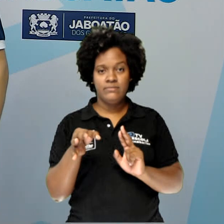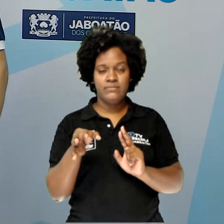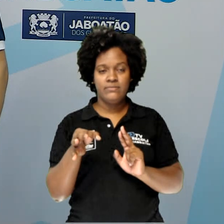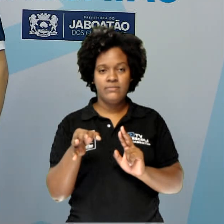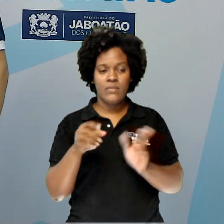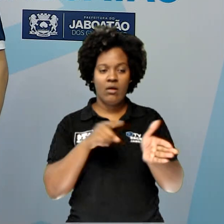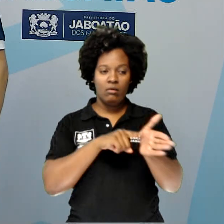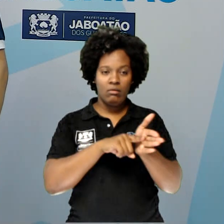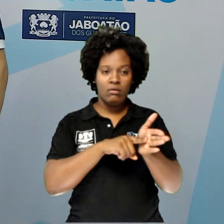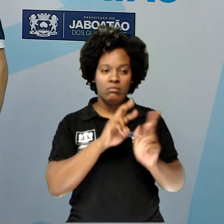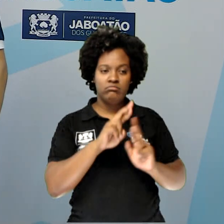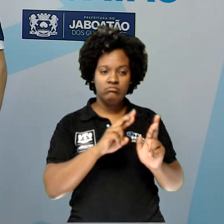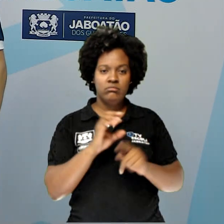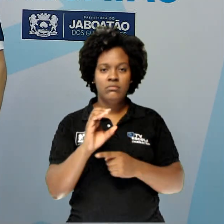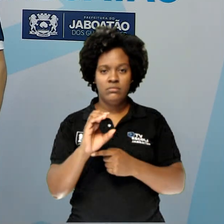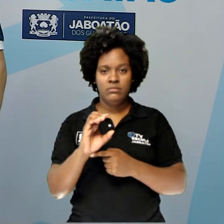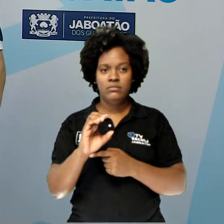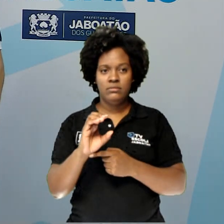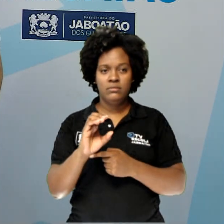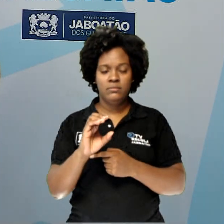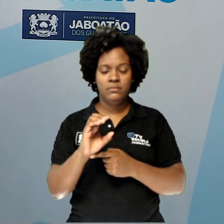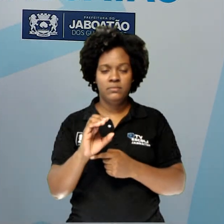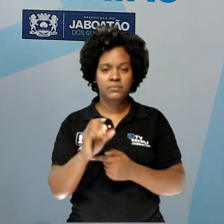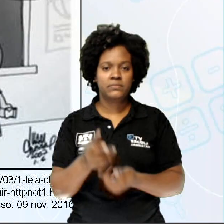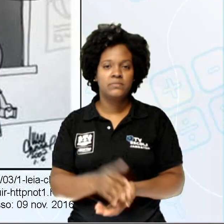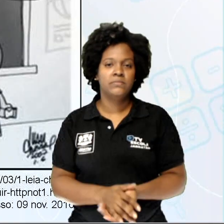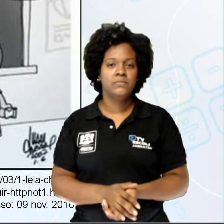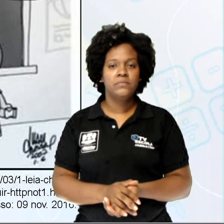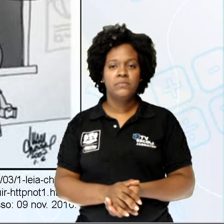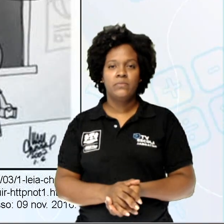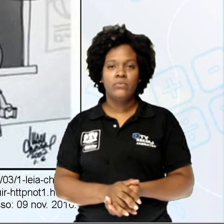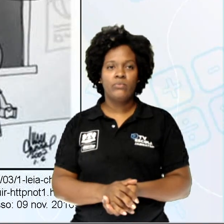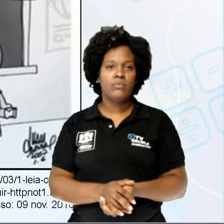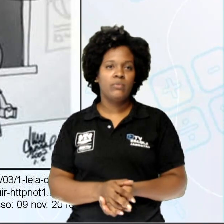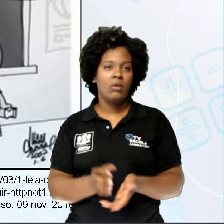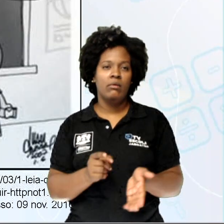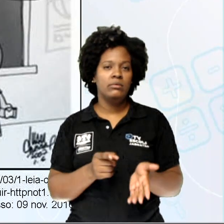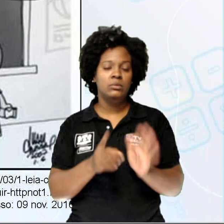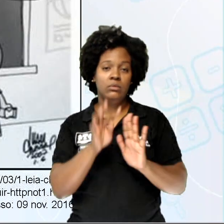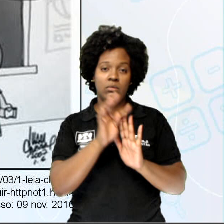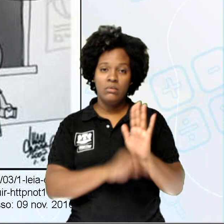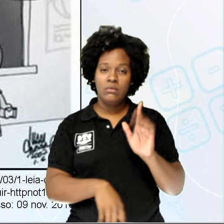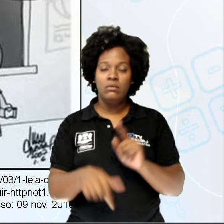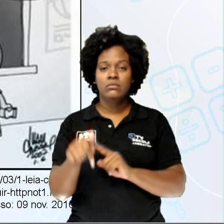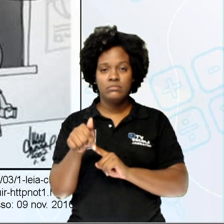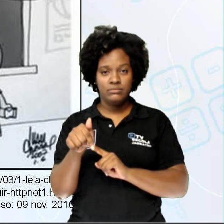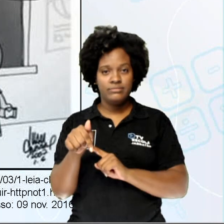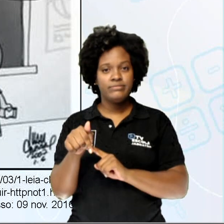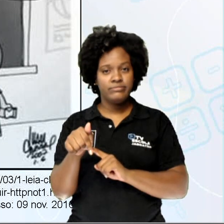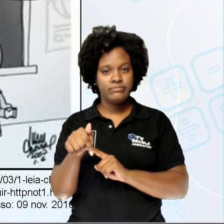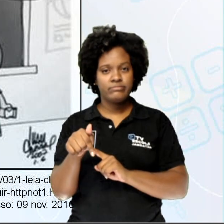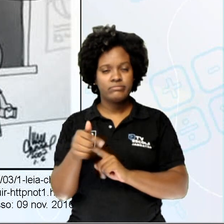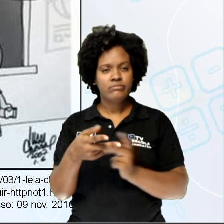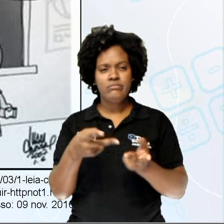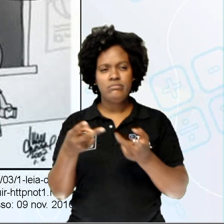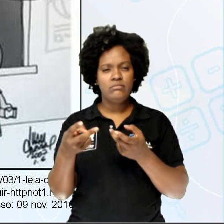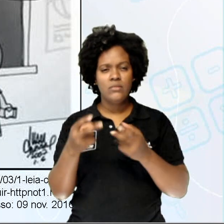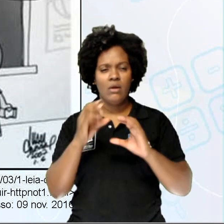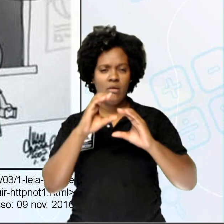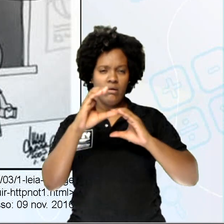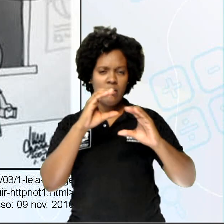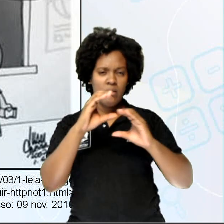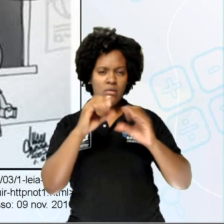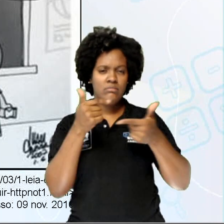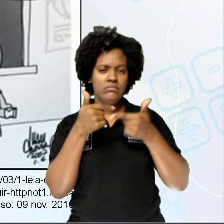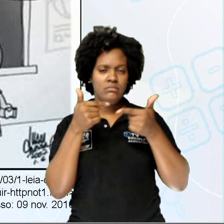nosso gabarito. Vamos aí para a questão 7 agora. Para a questão 7, texto 7. Temos aí uma charge que